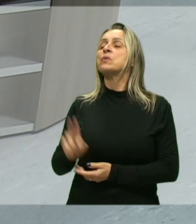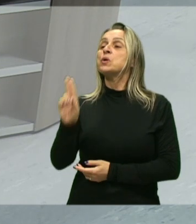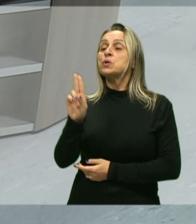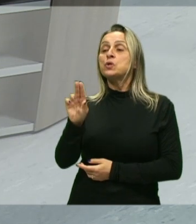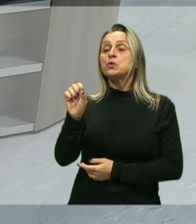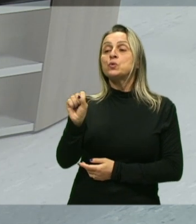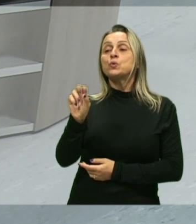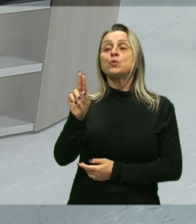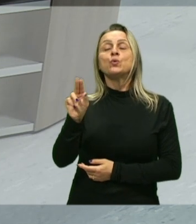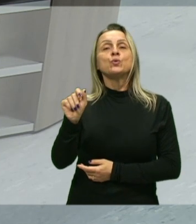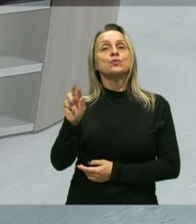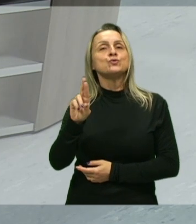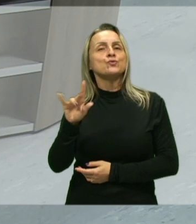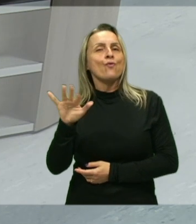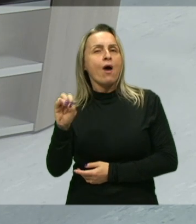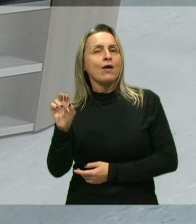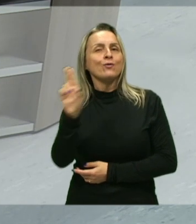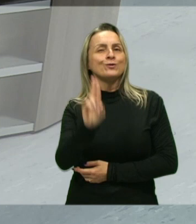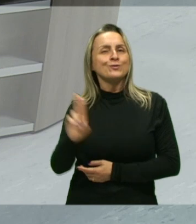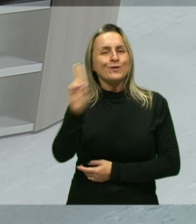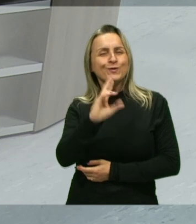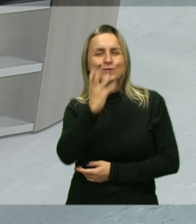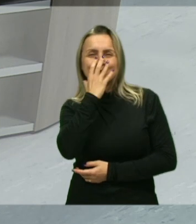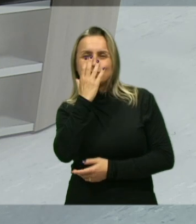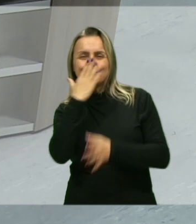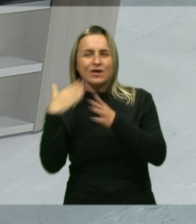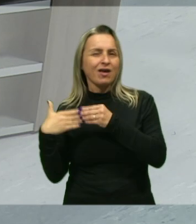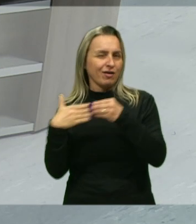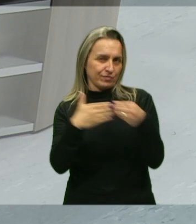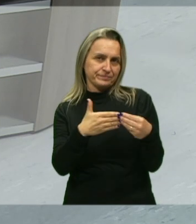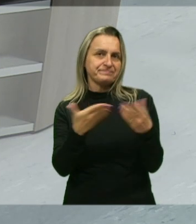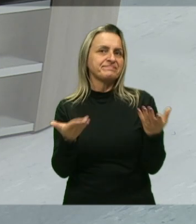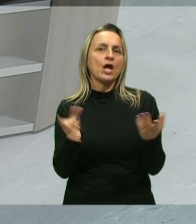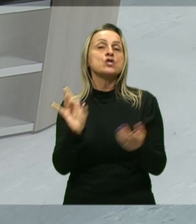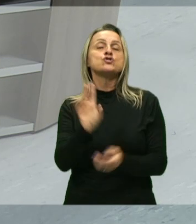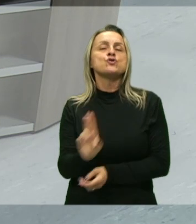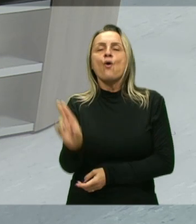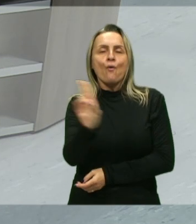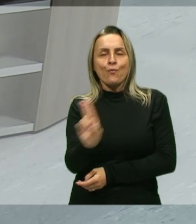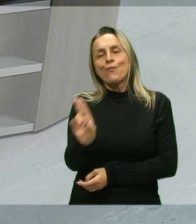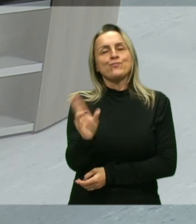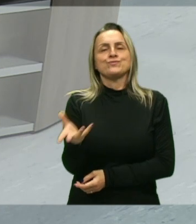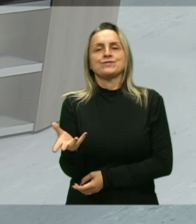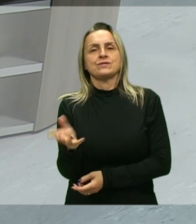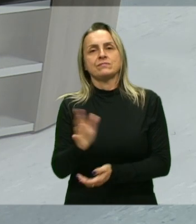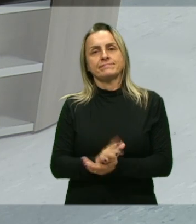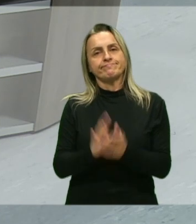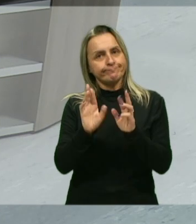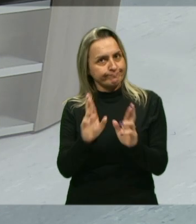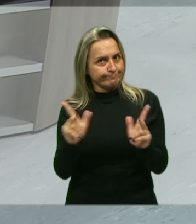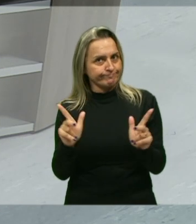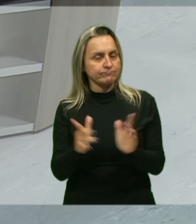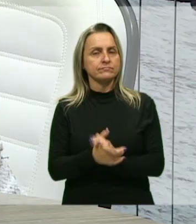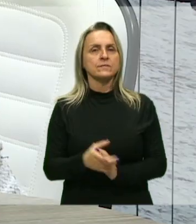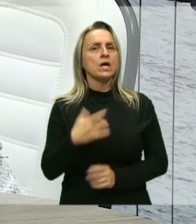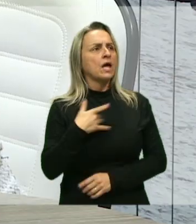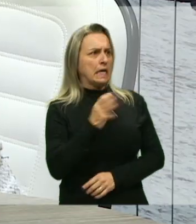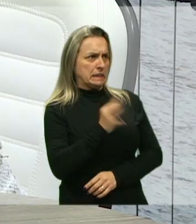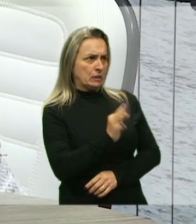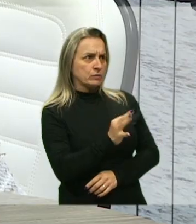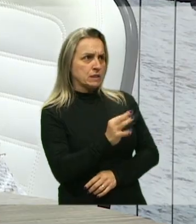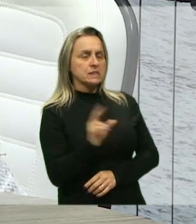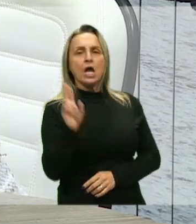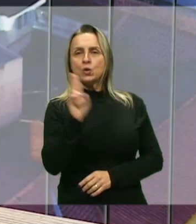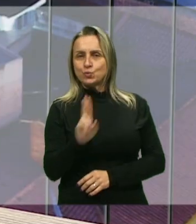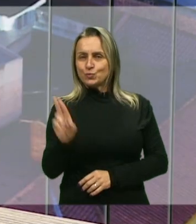né? E a gente entra em qualquer estabelecimento, então a gente é um usuário, né? Digamos assim. Então, está correto o termo usuário de